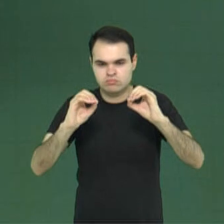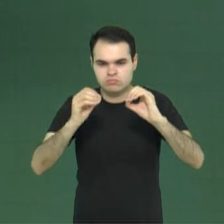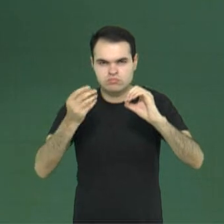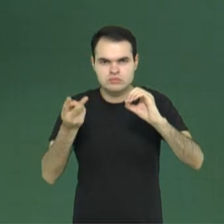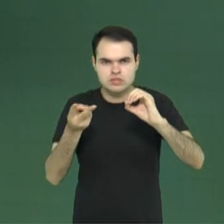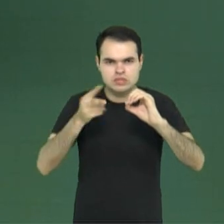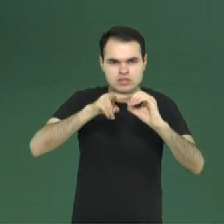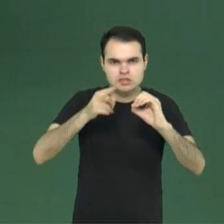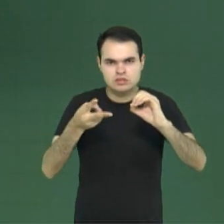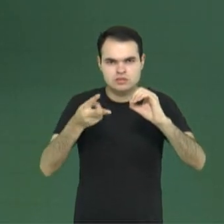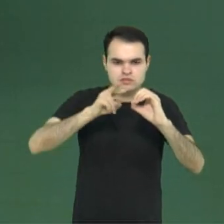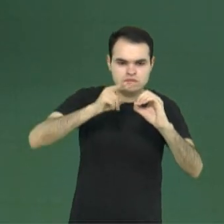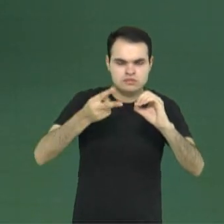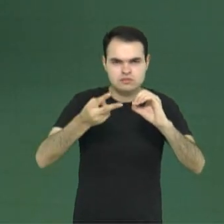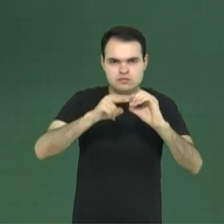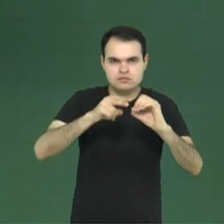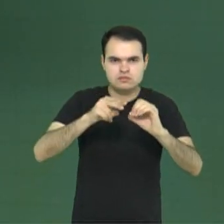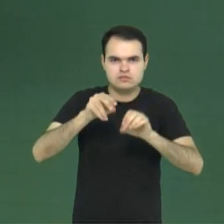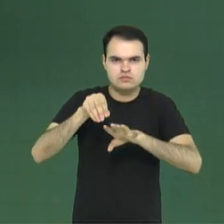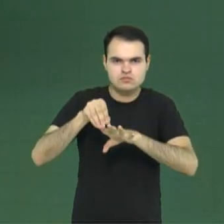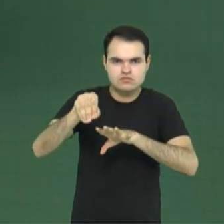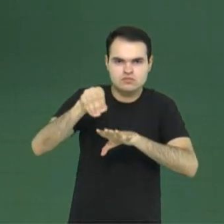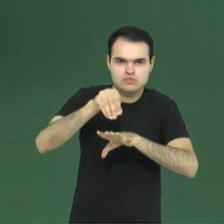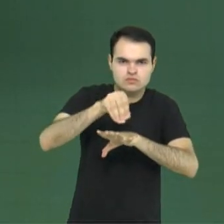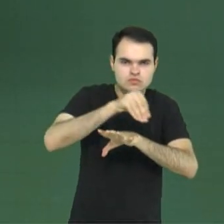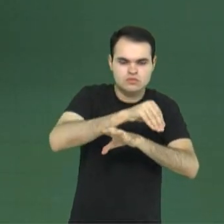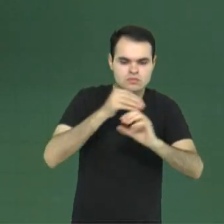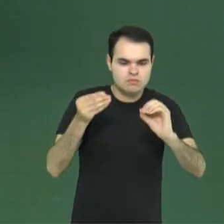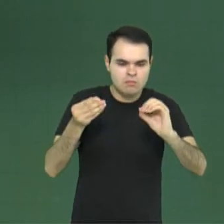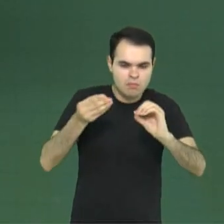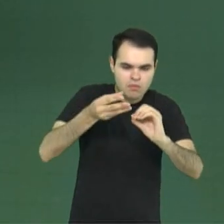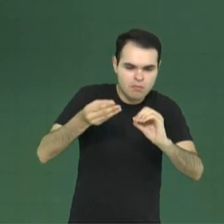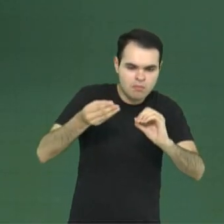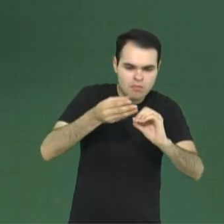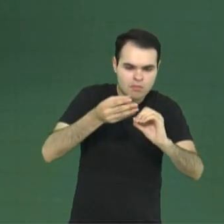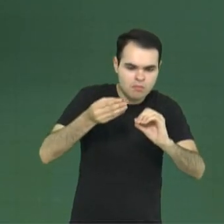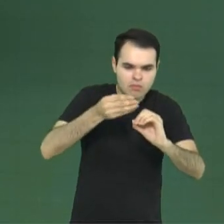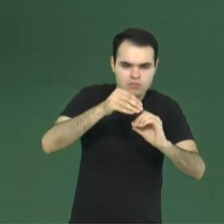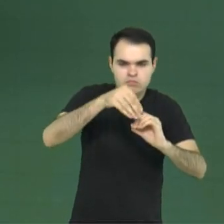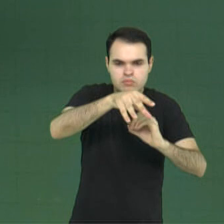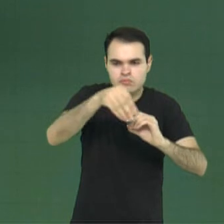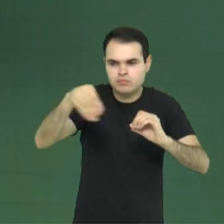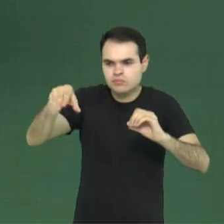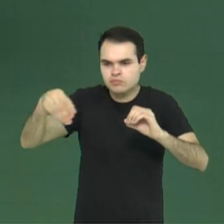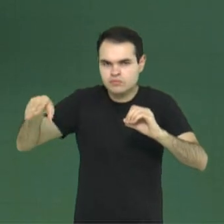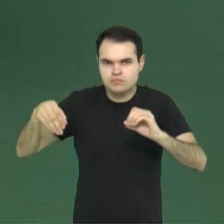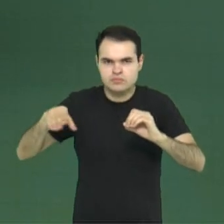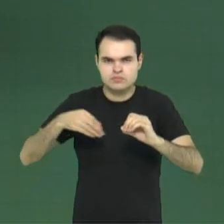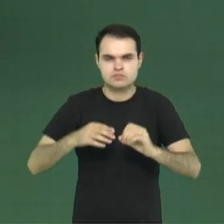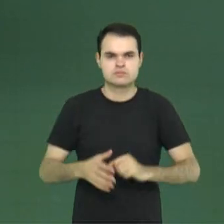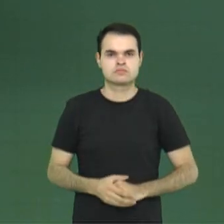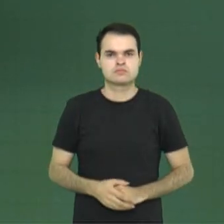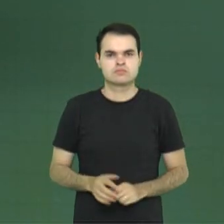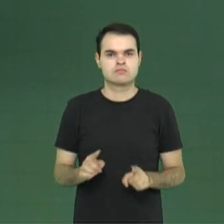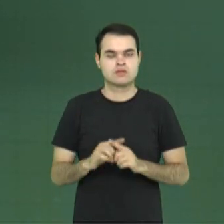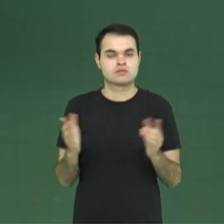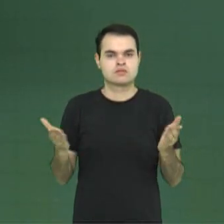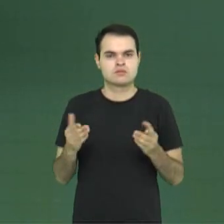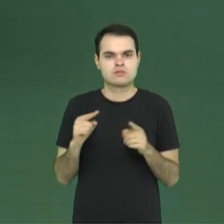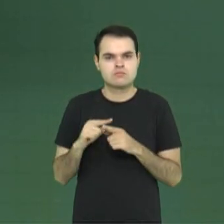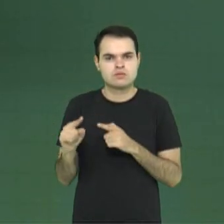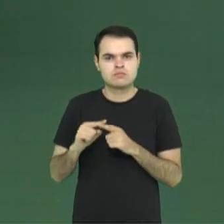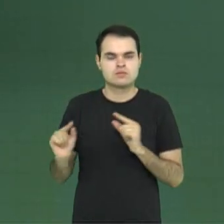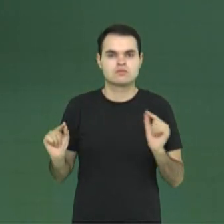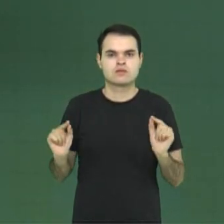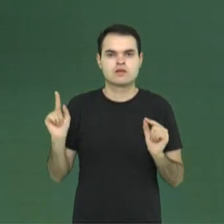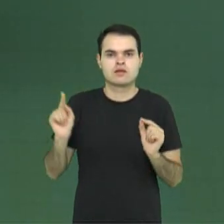gases e nutrientes, importante lembrar, tá? De célula até célula. Mas agora aí a gente vai entrar num probleminha, que é a